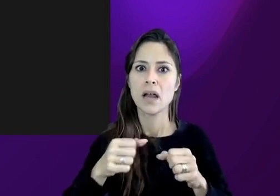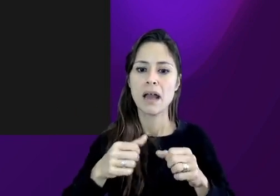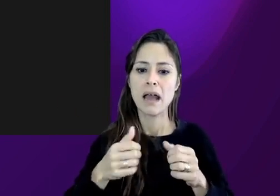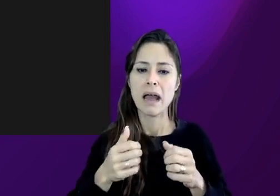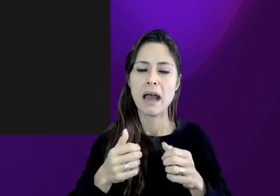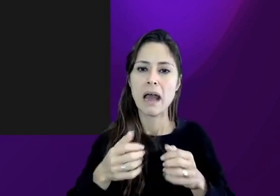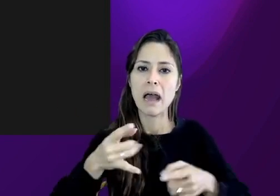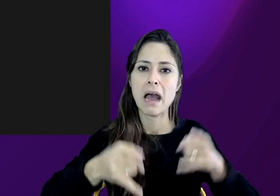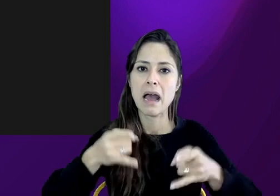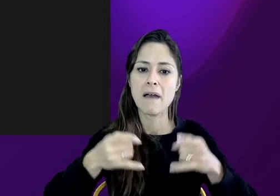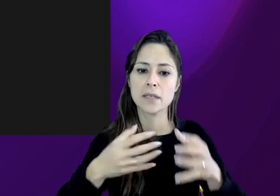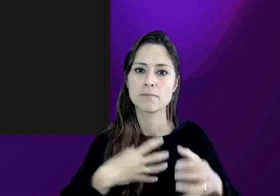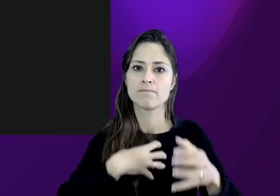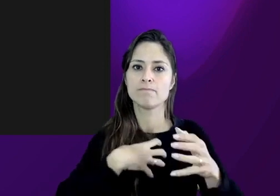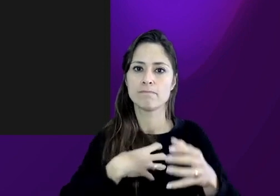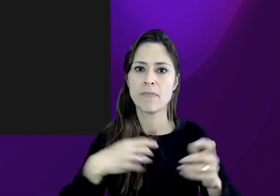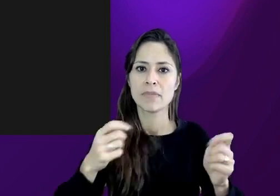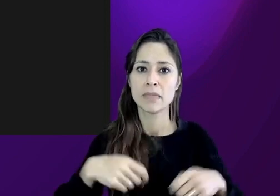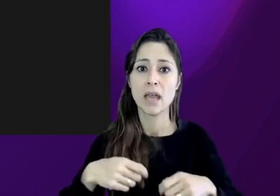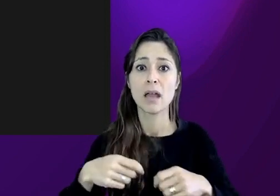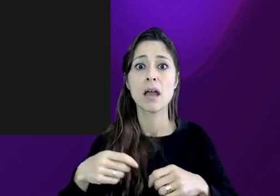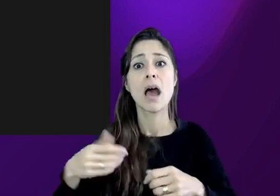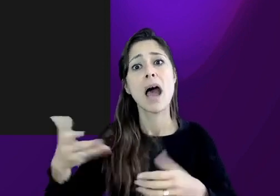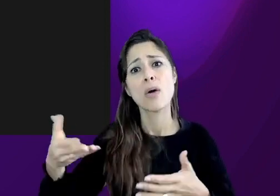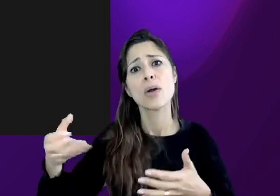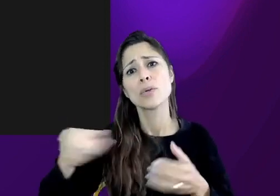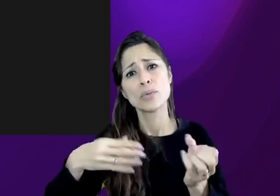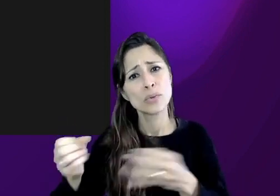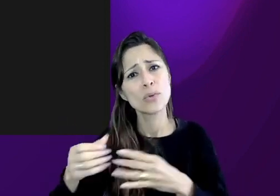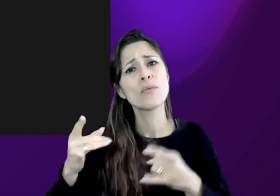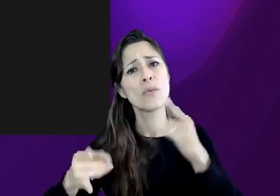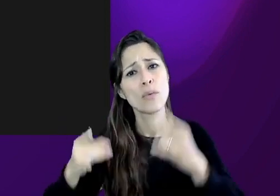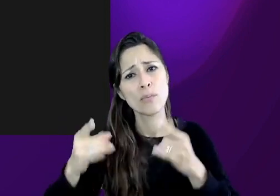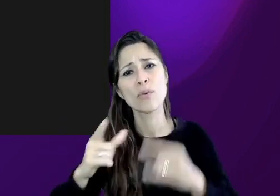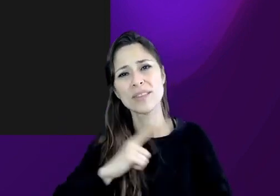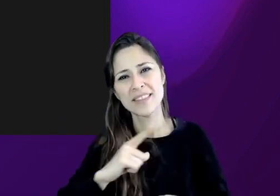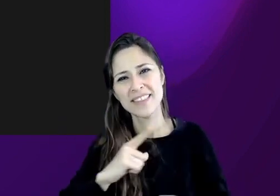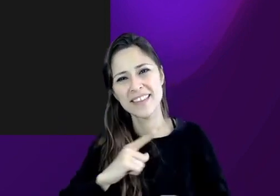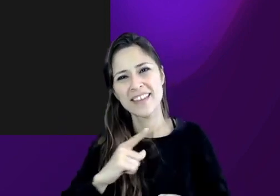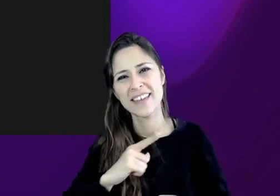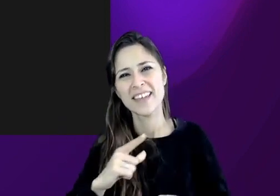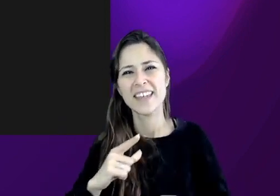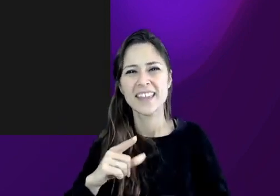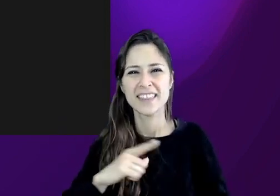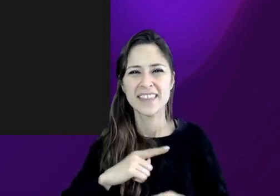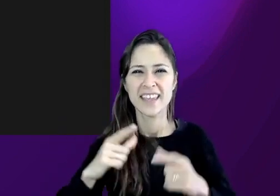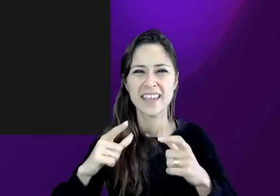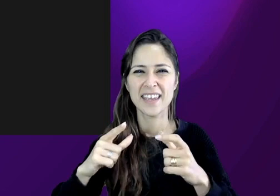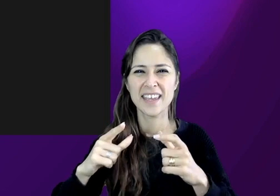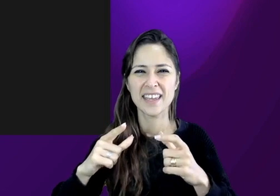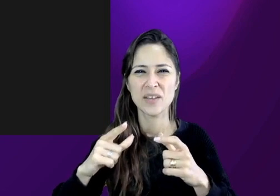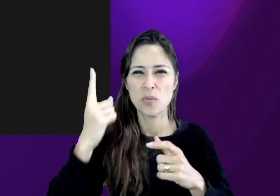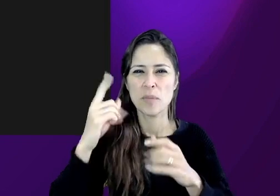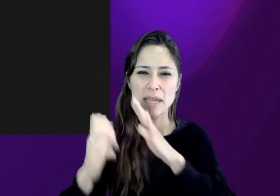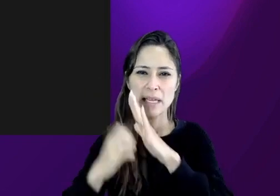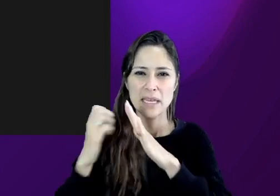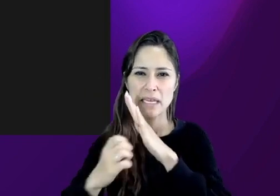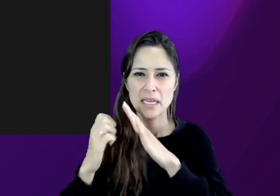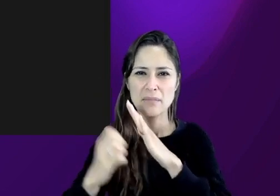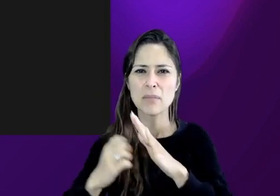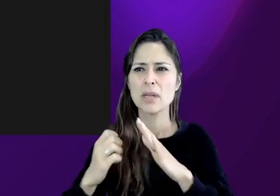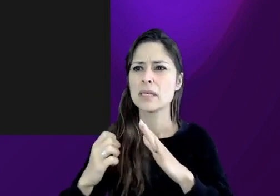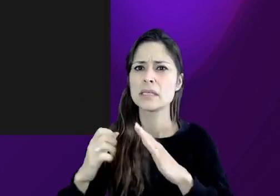próximos modelos de robô agora estão surgindo, né? O robô da Intuitive dominou o mundo, ele ficou por todo esse